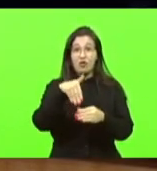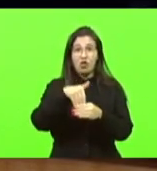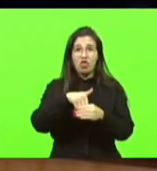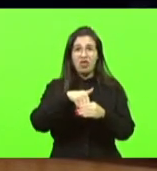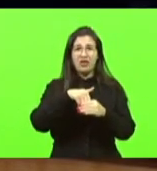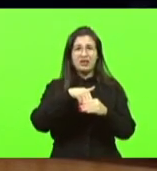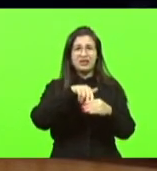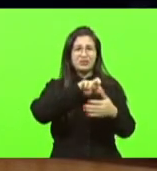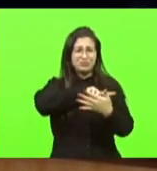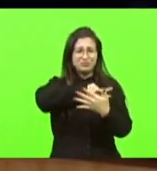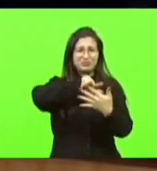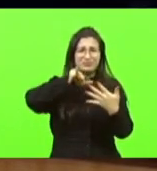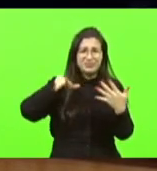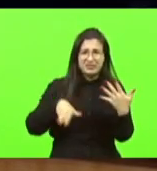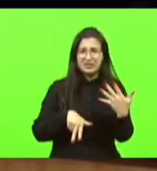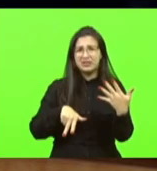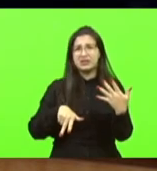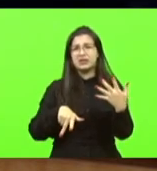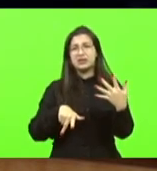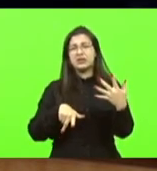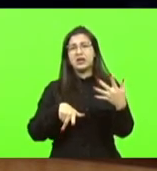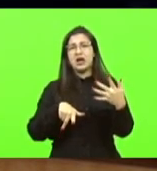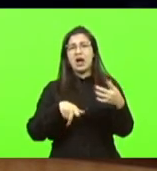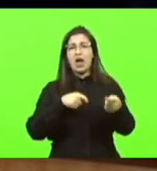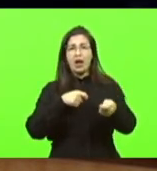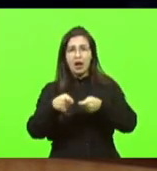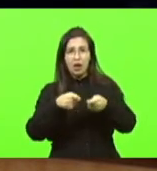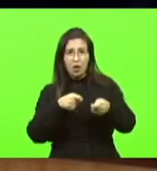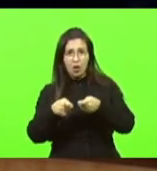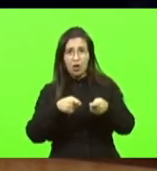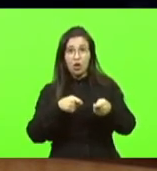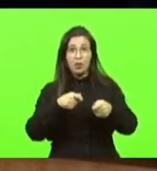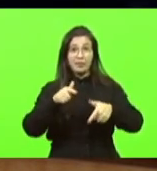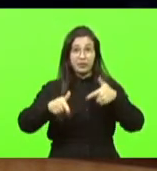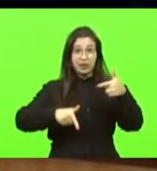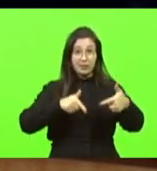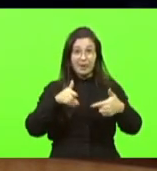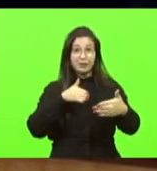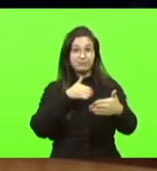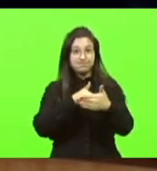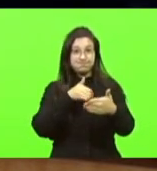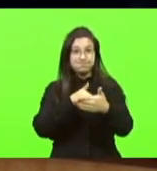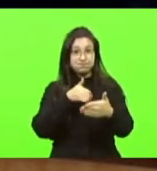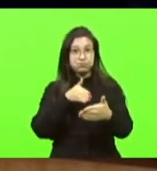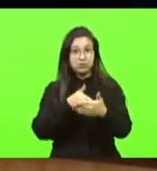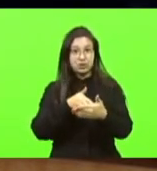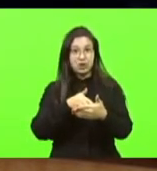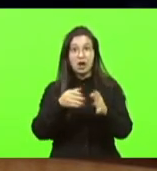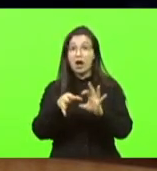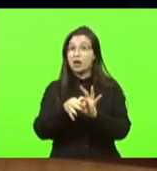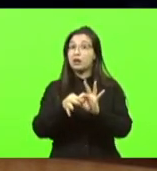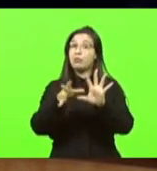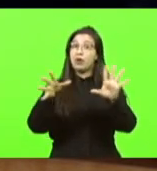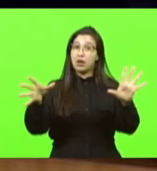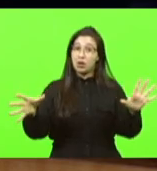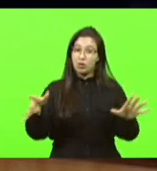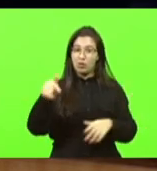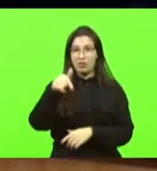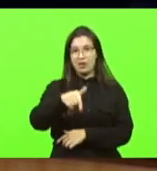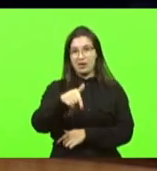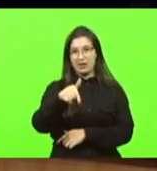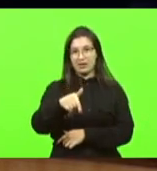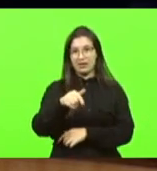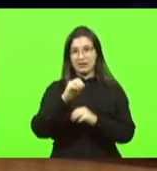série de atividades econômicas que estavam restritiva se nos liberamos aqui no Parlamento